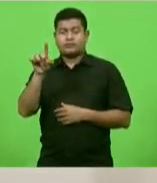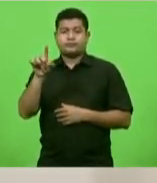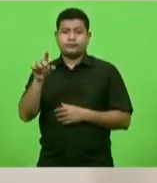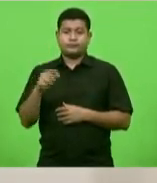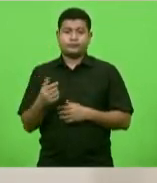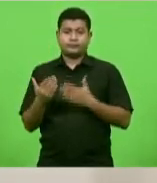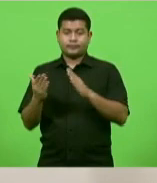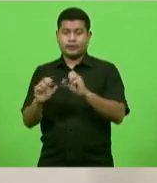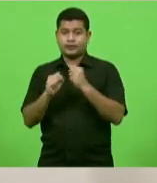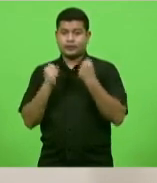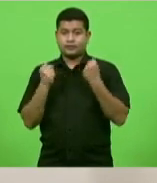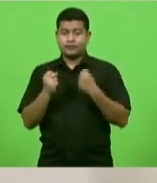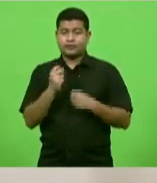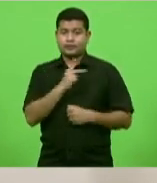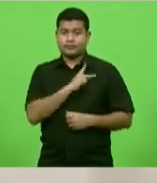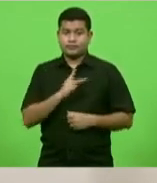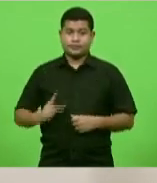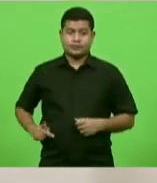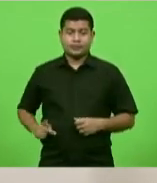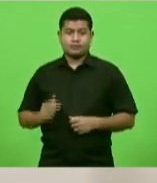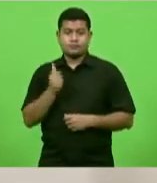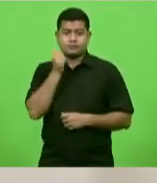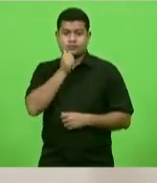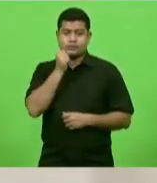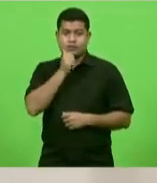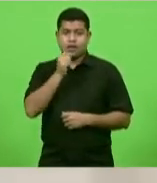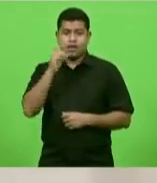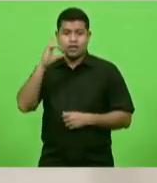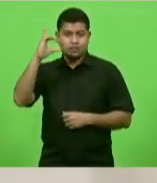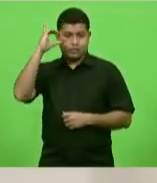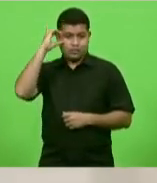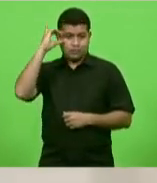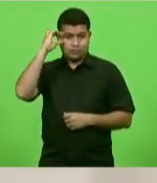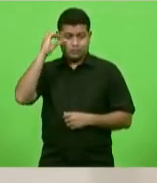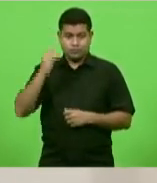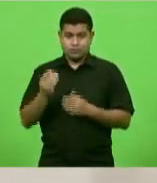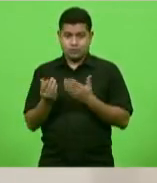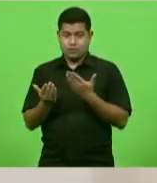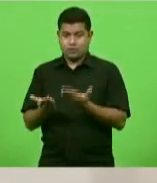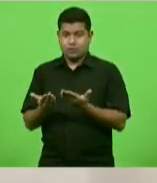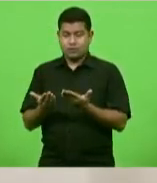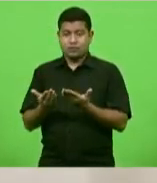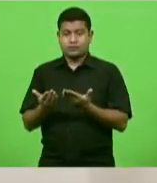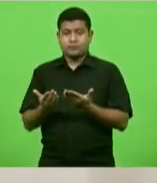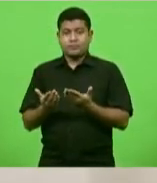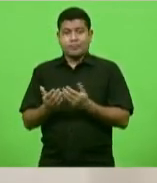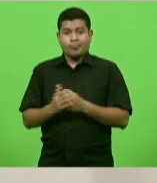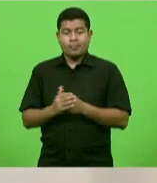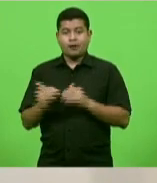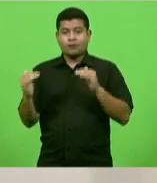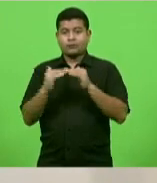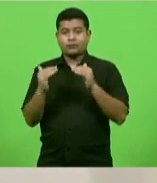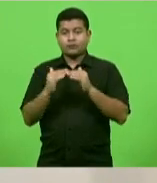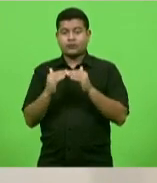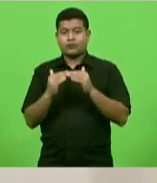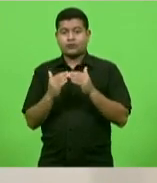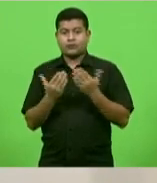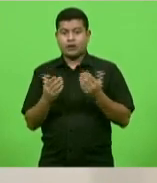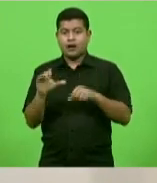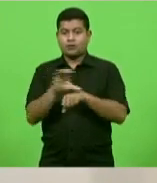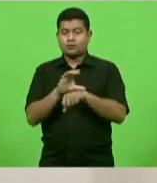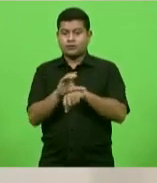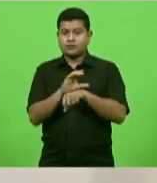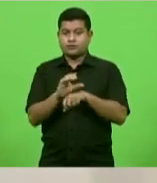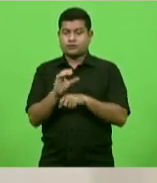quando da defesa da presidenta Dilma. Em consonância com o sistema presidencialista que adotou, a Constituição Federal